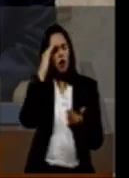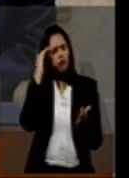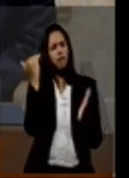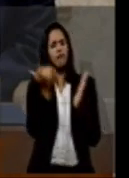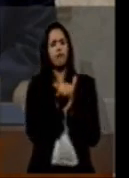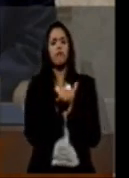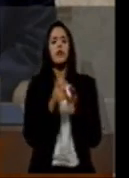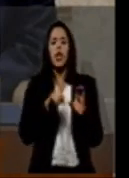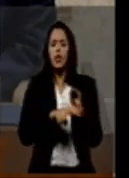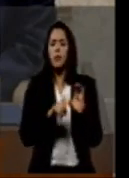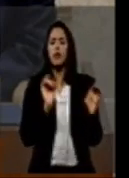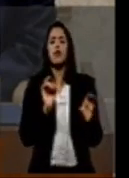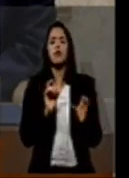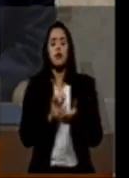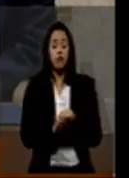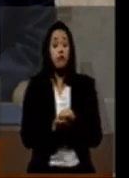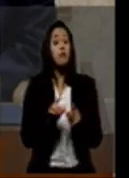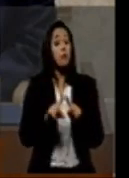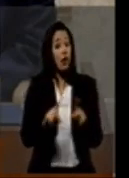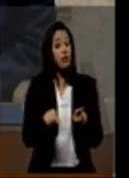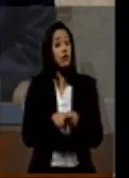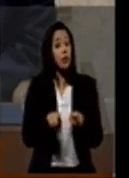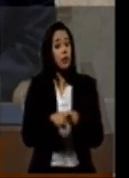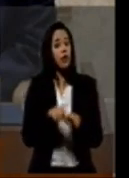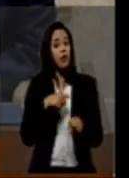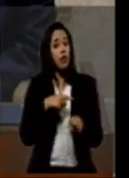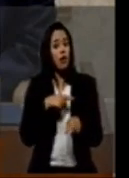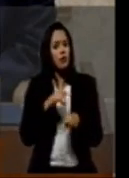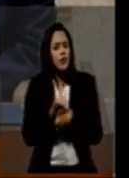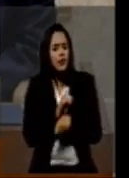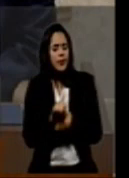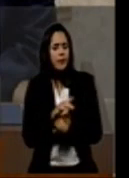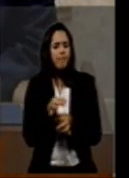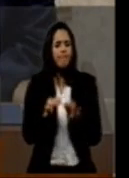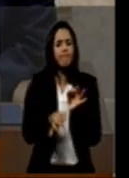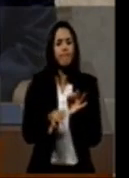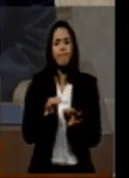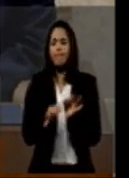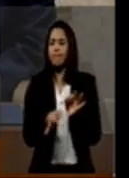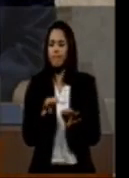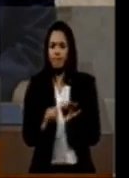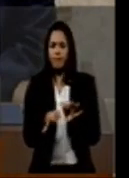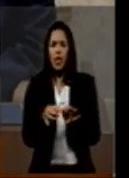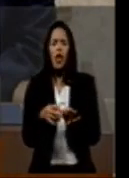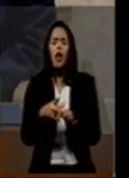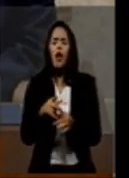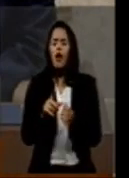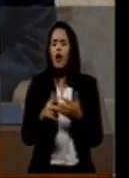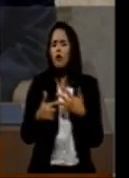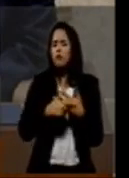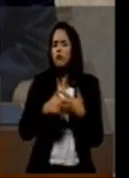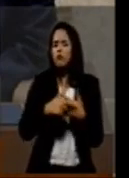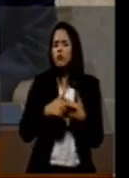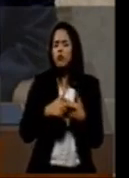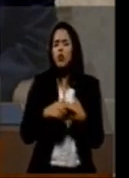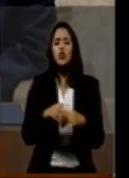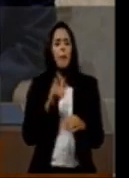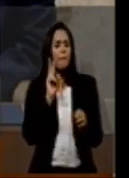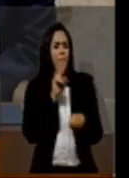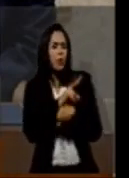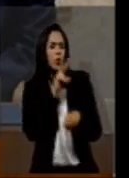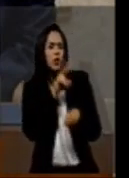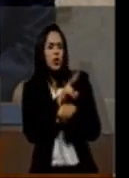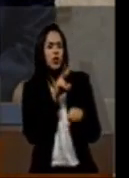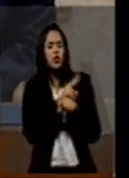altivez mas também com prudência sua missão constitucional de guarda da constituição